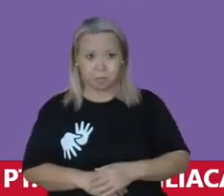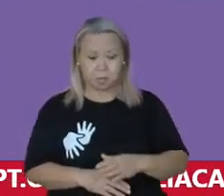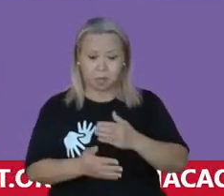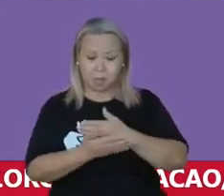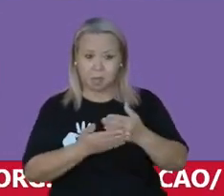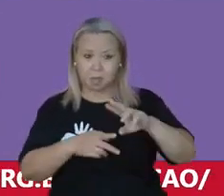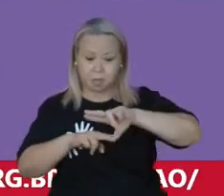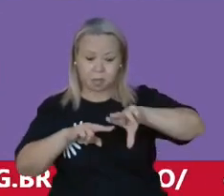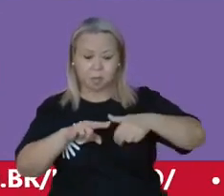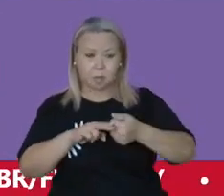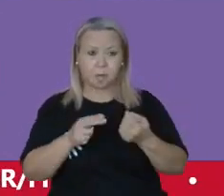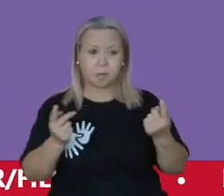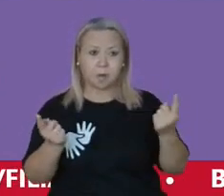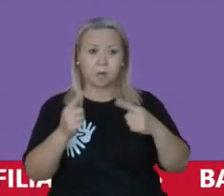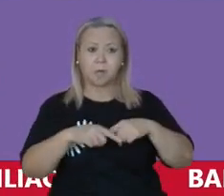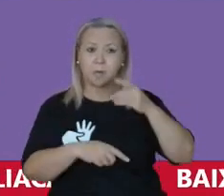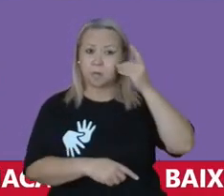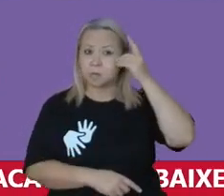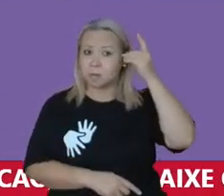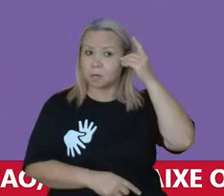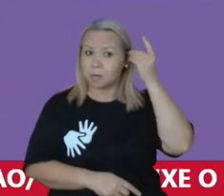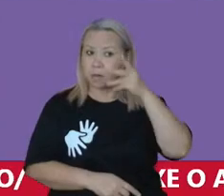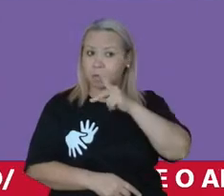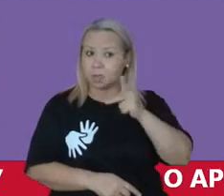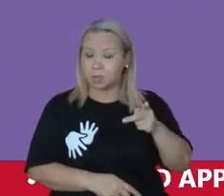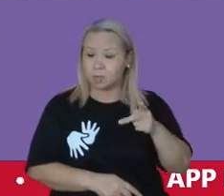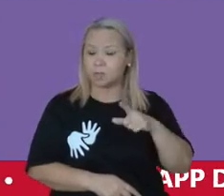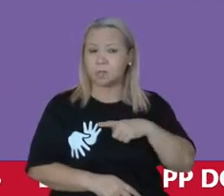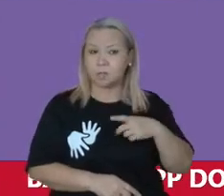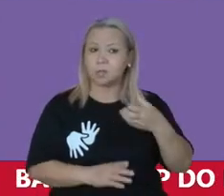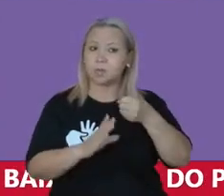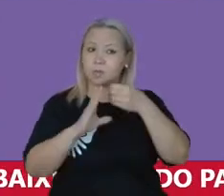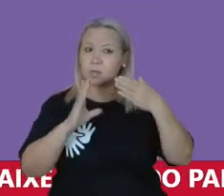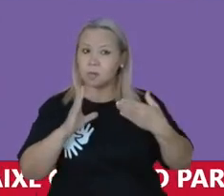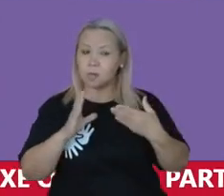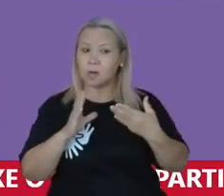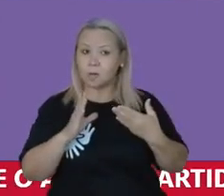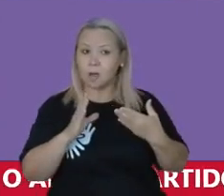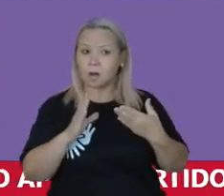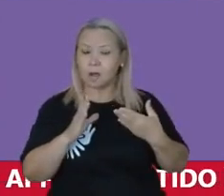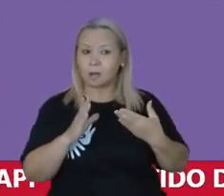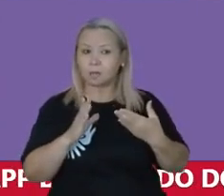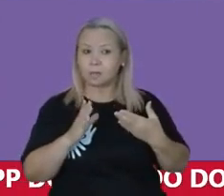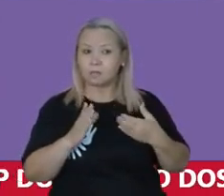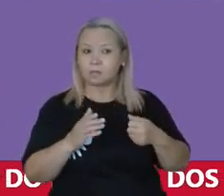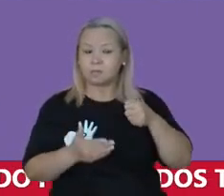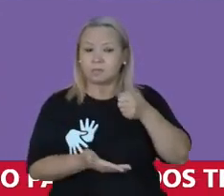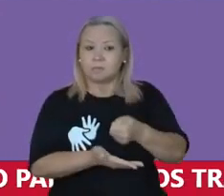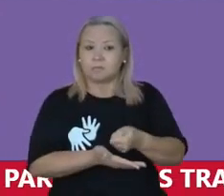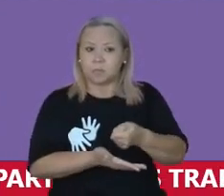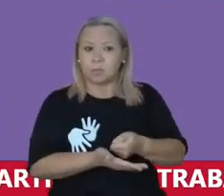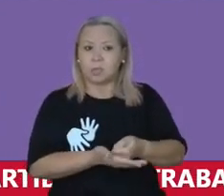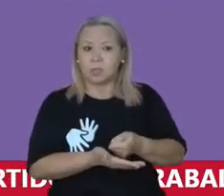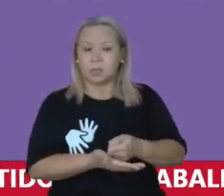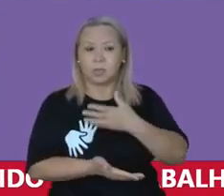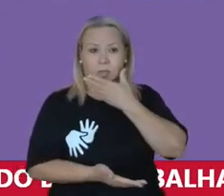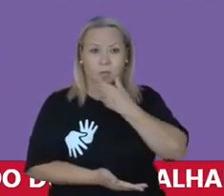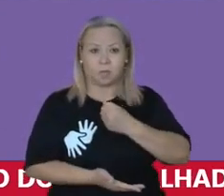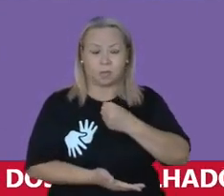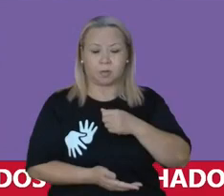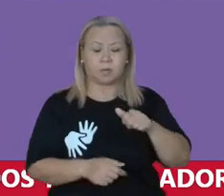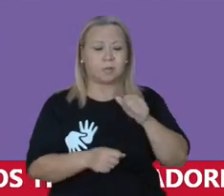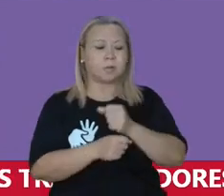o golpe contra a presidenta Dilma, que teve um forte caráter misógino, nós tivemos uma série de reformas,